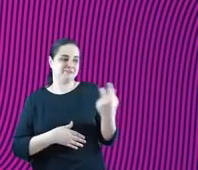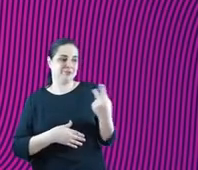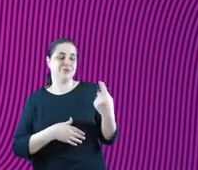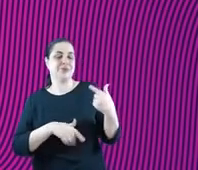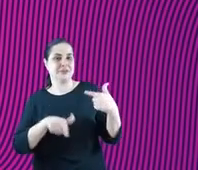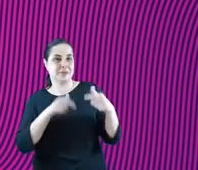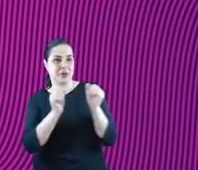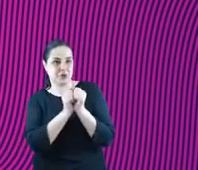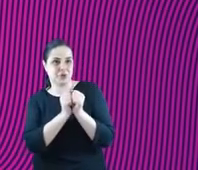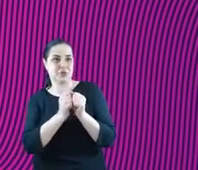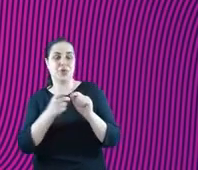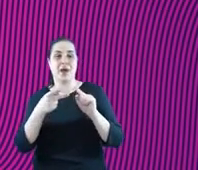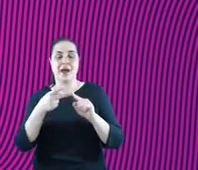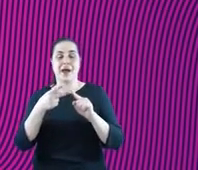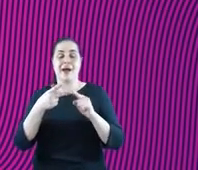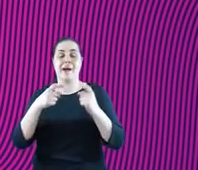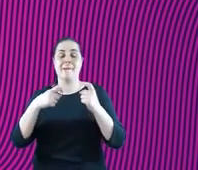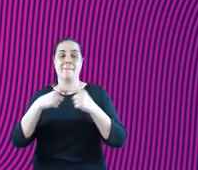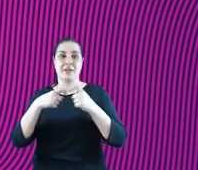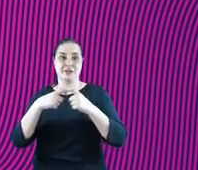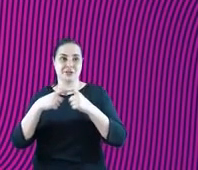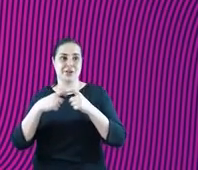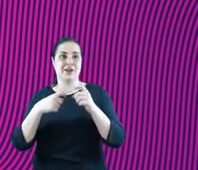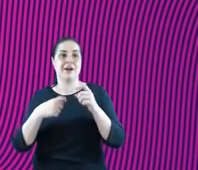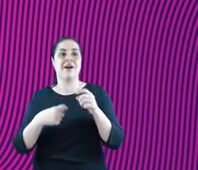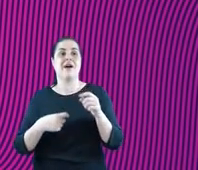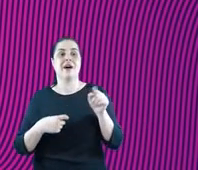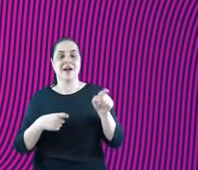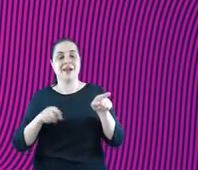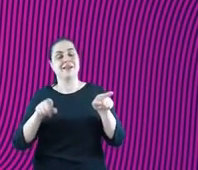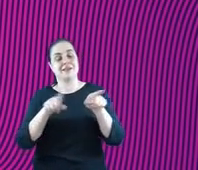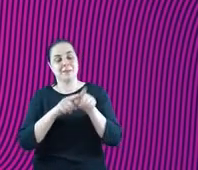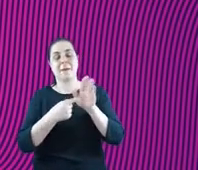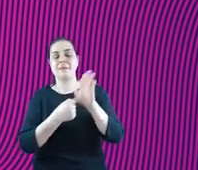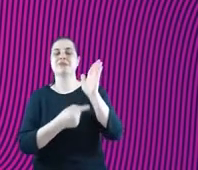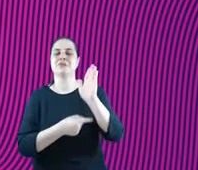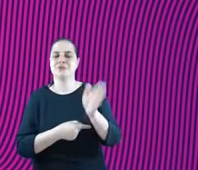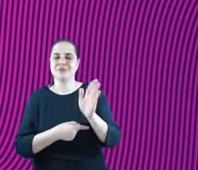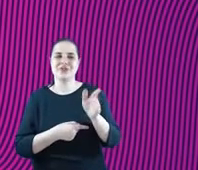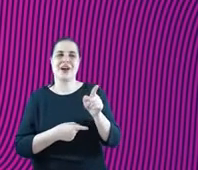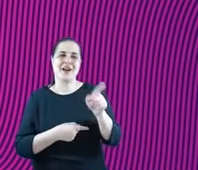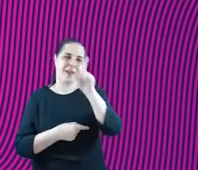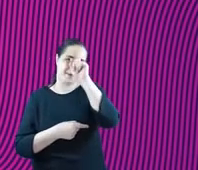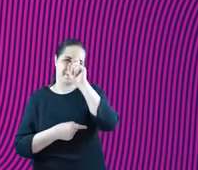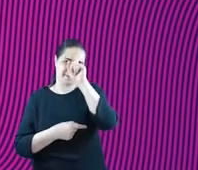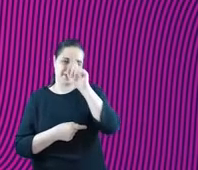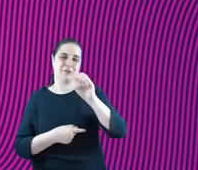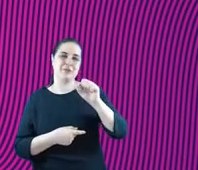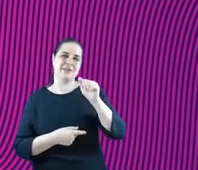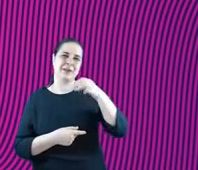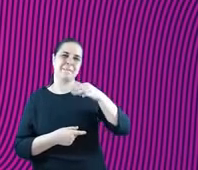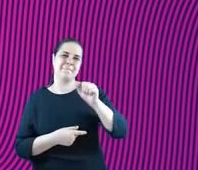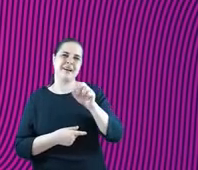apresentada, mastologista do Hospital Samaritano, também grande companheira. Obrigada.